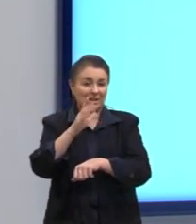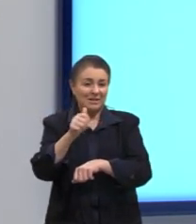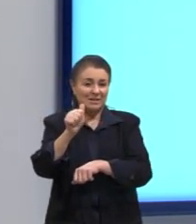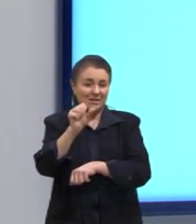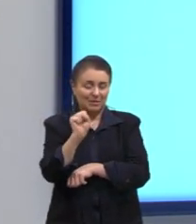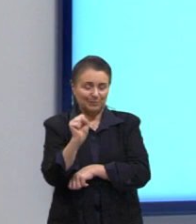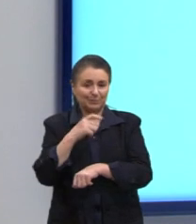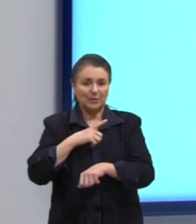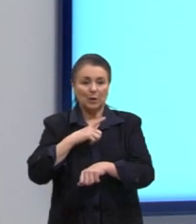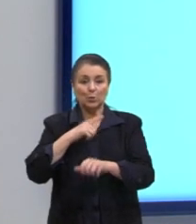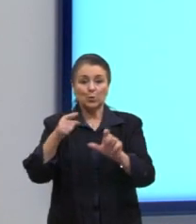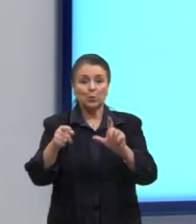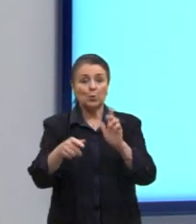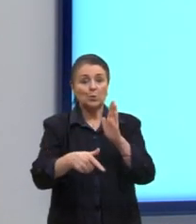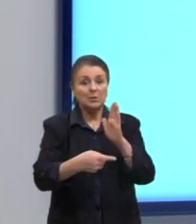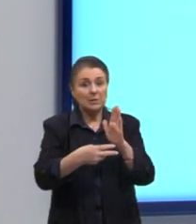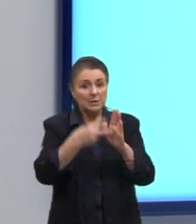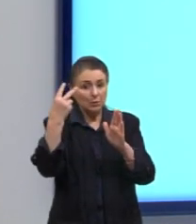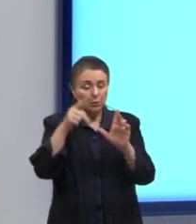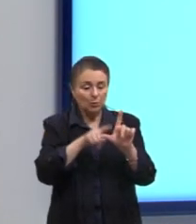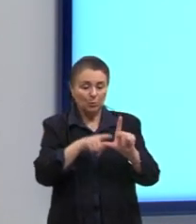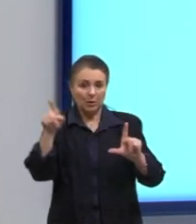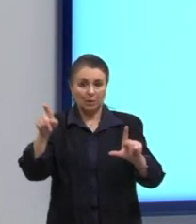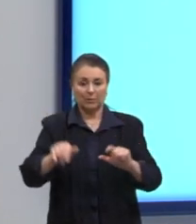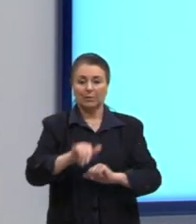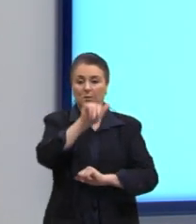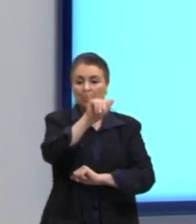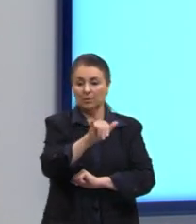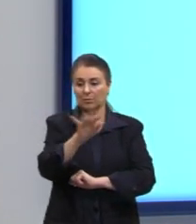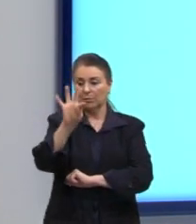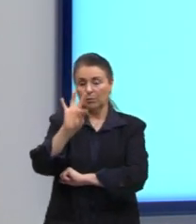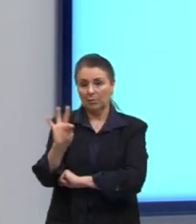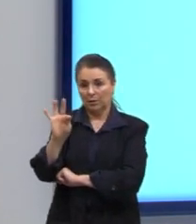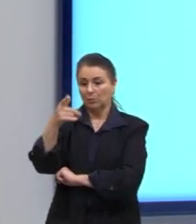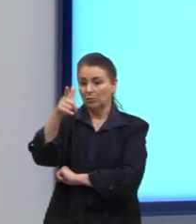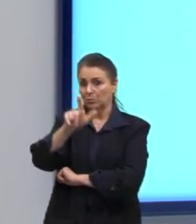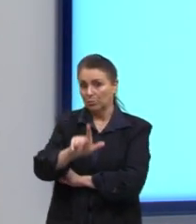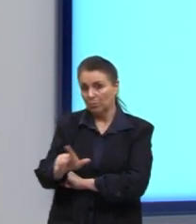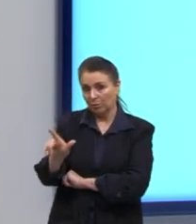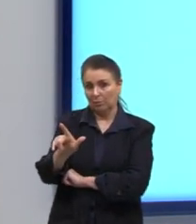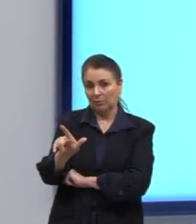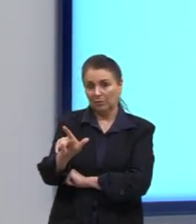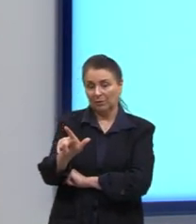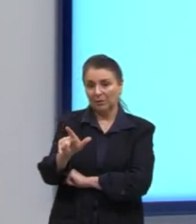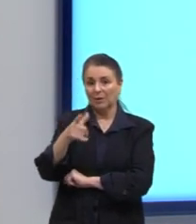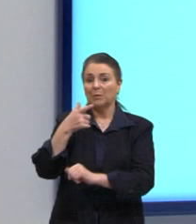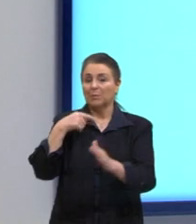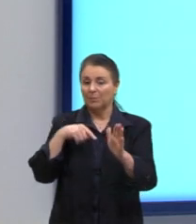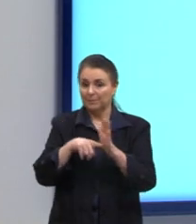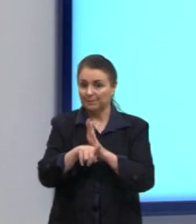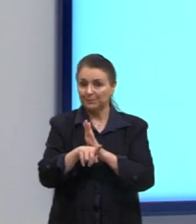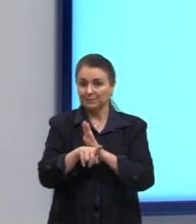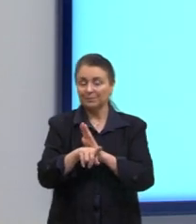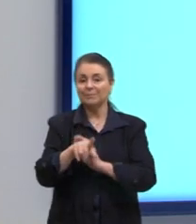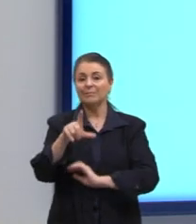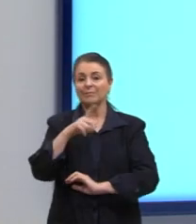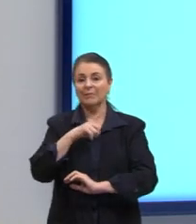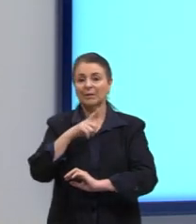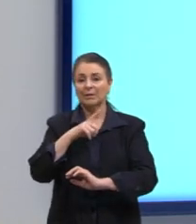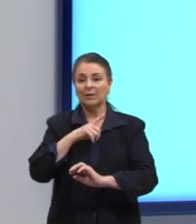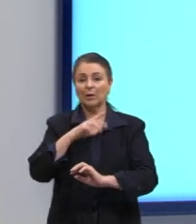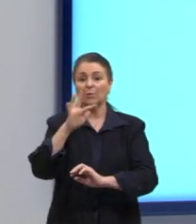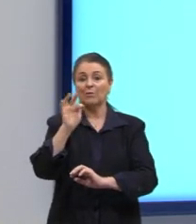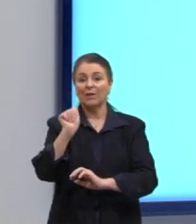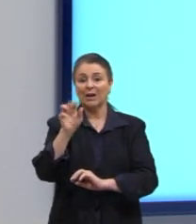gráfico nós temos o eixos y e t então novamente ali na nossa questão nós teremos o